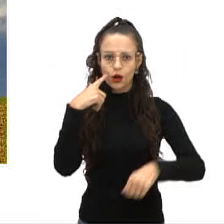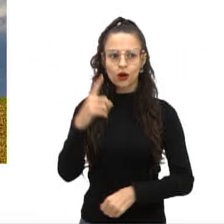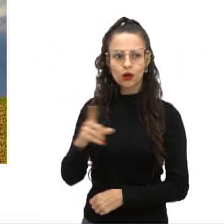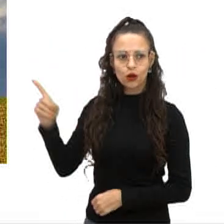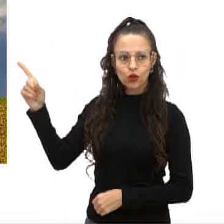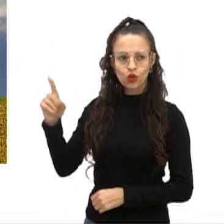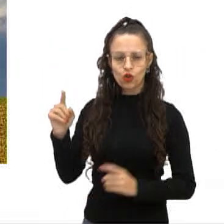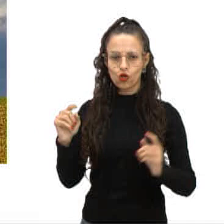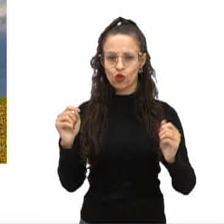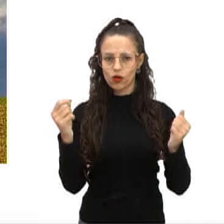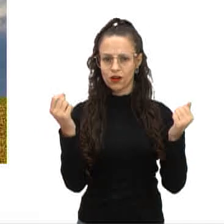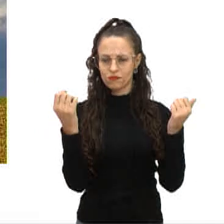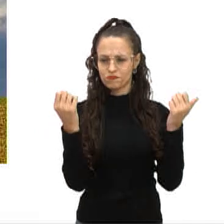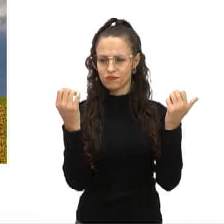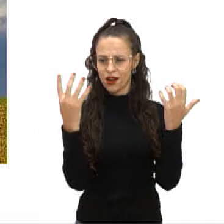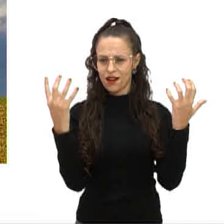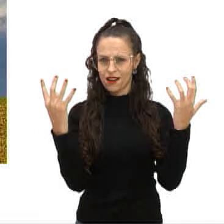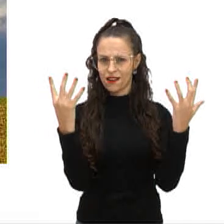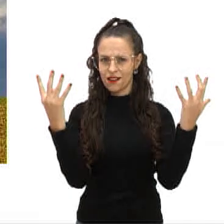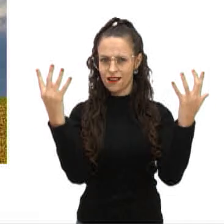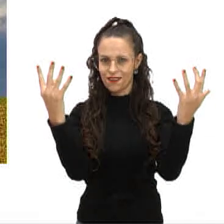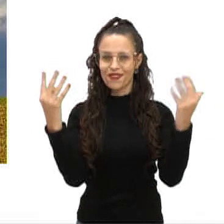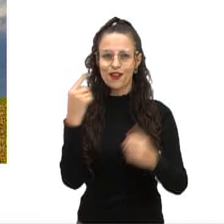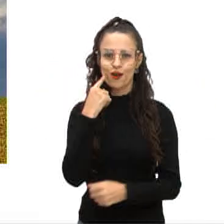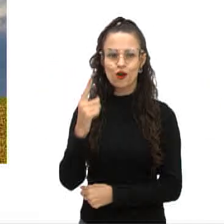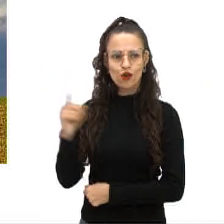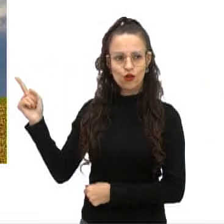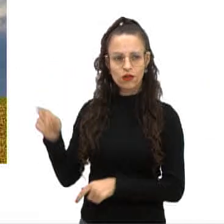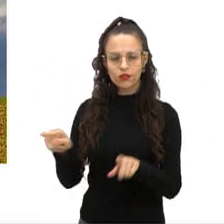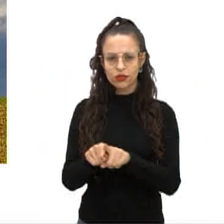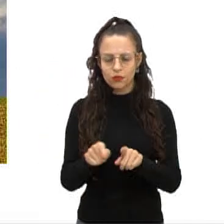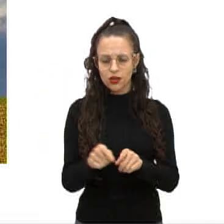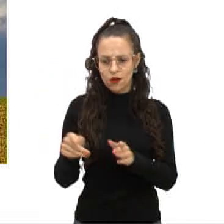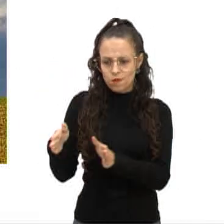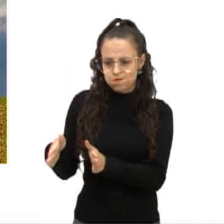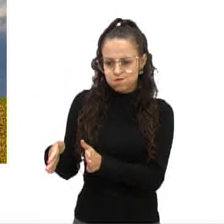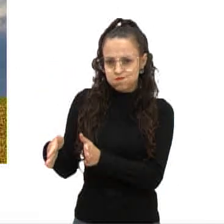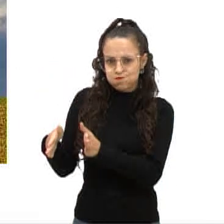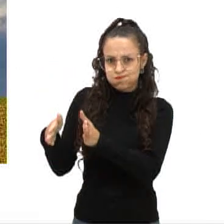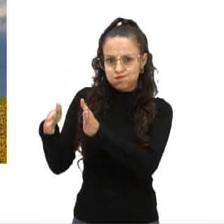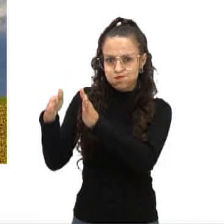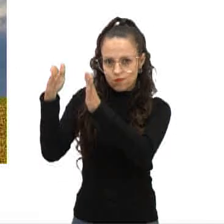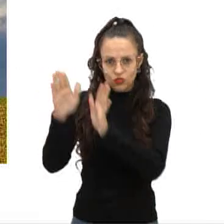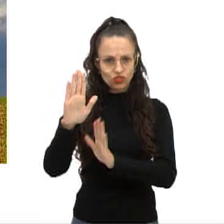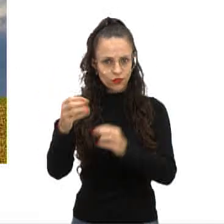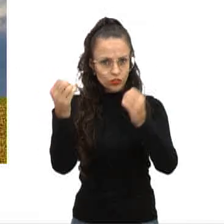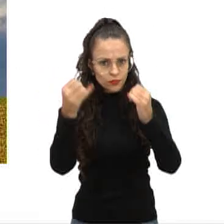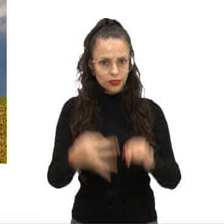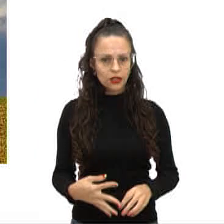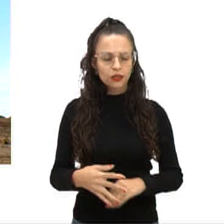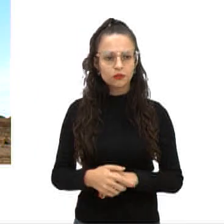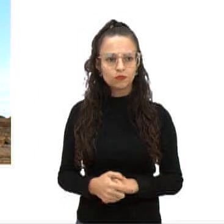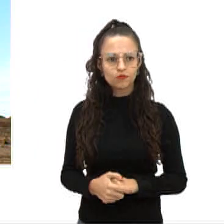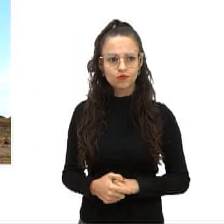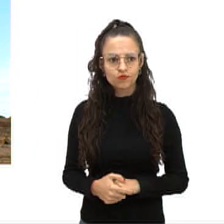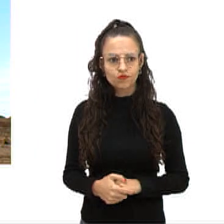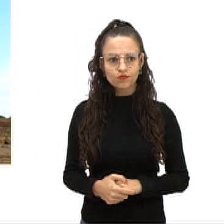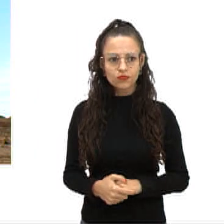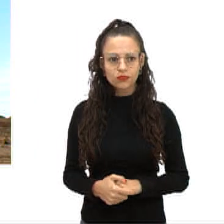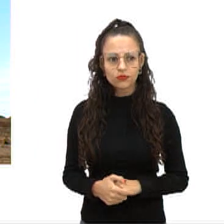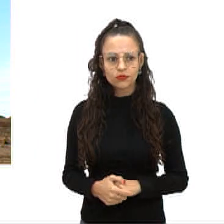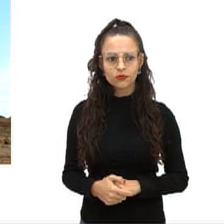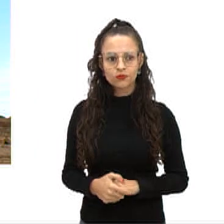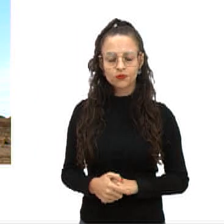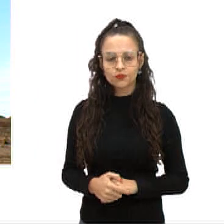essas pontiagudas, essas torres pontiagudas, né? Essas paredes muito grossas, a gente já vai falar sobre elas, né? Mas aqui a gente vê bem isso,